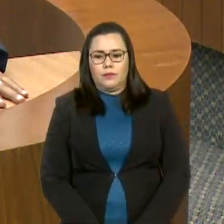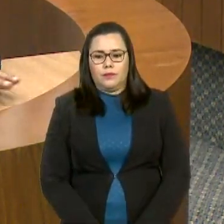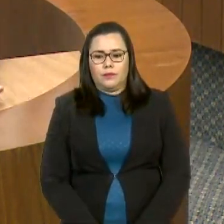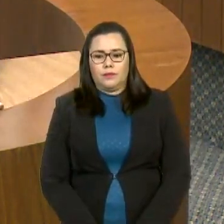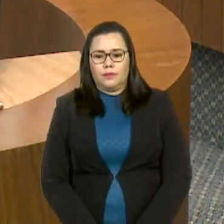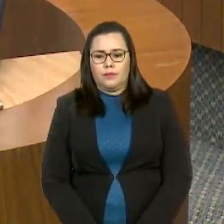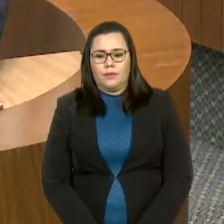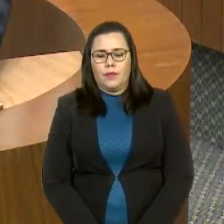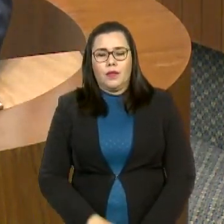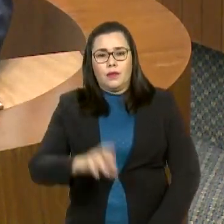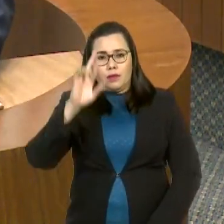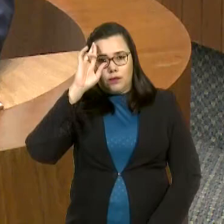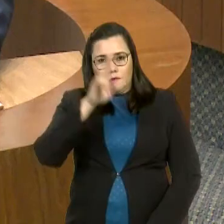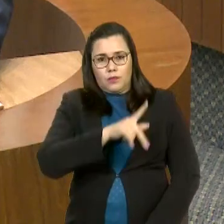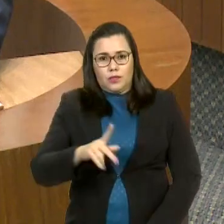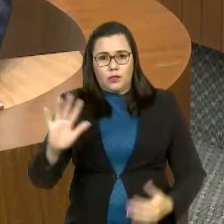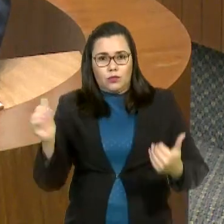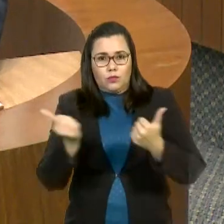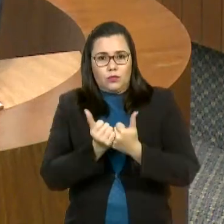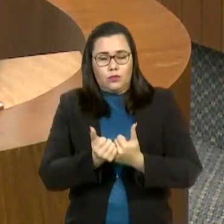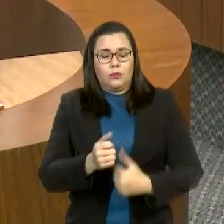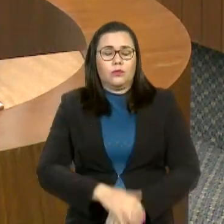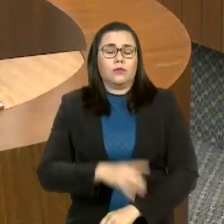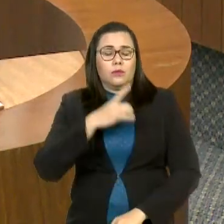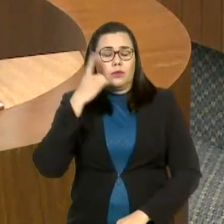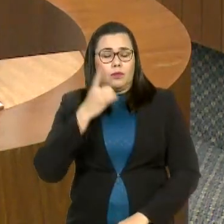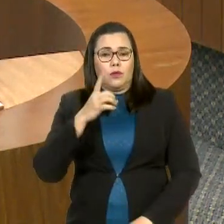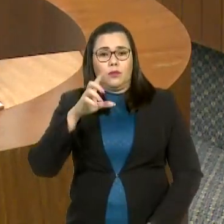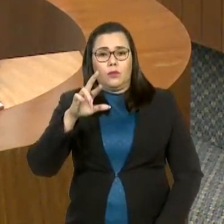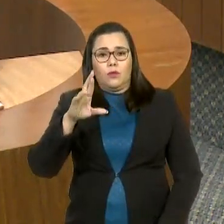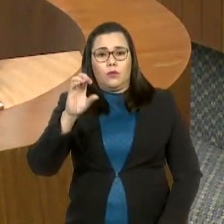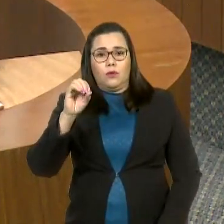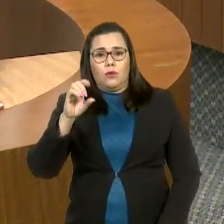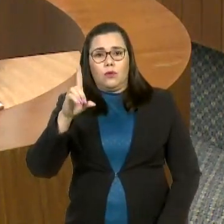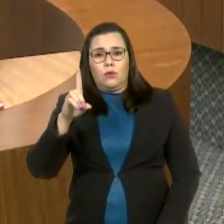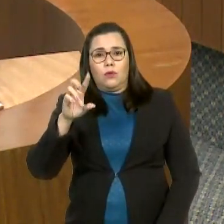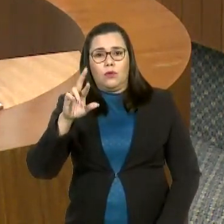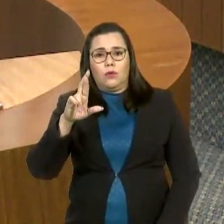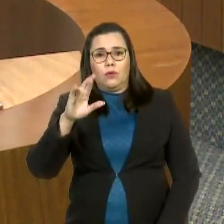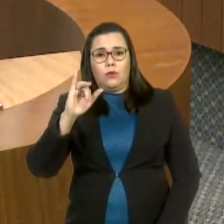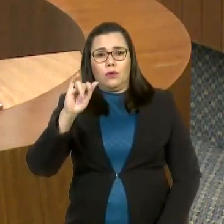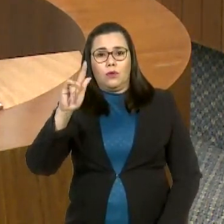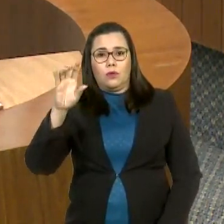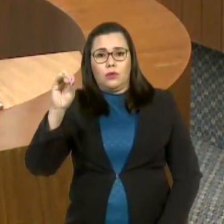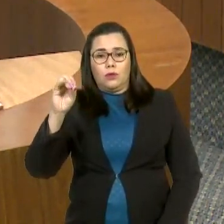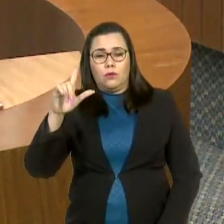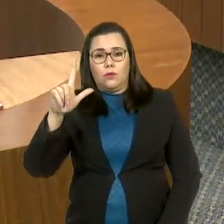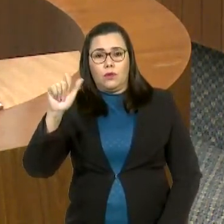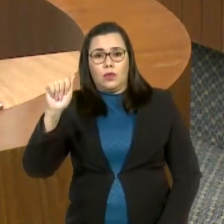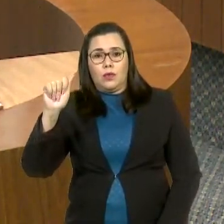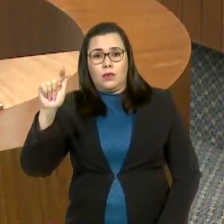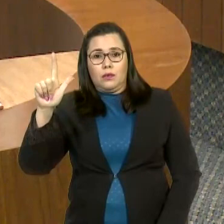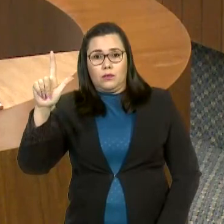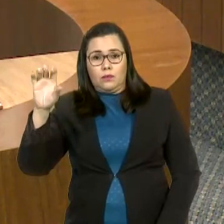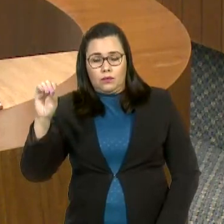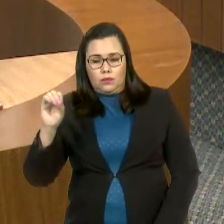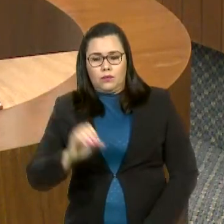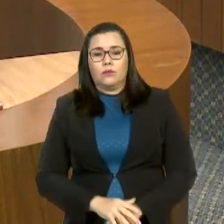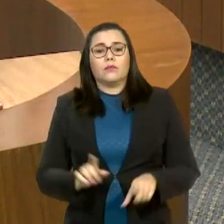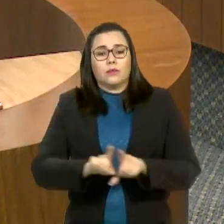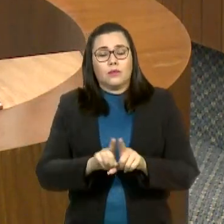Senhor presidente Rodrigo Lago, obrigado pelo espaço. Deputado Carlos Lula